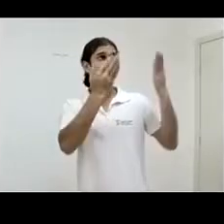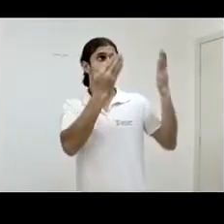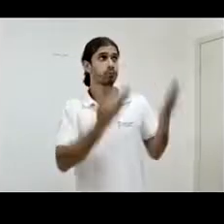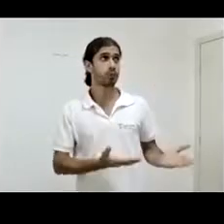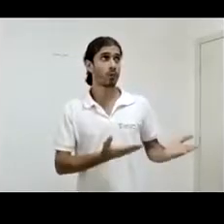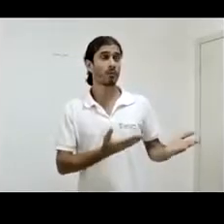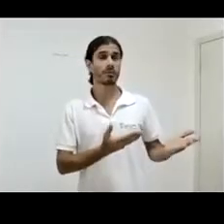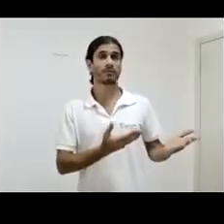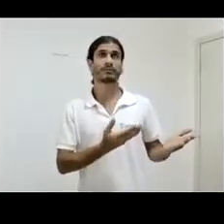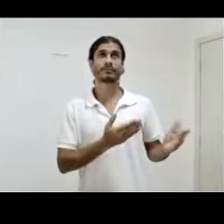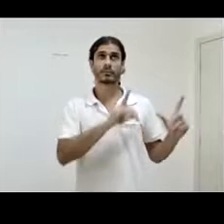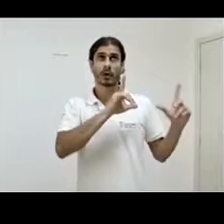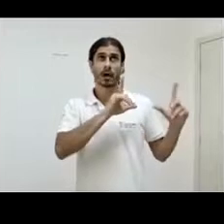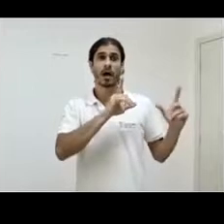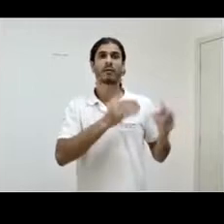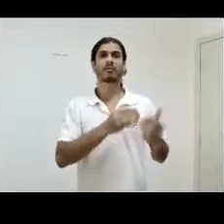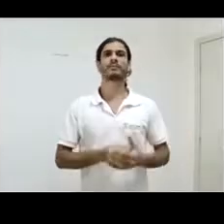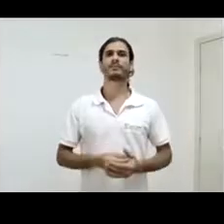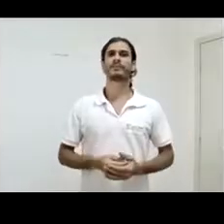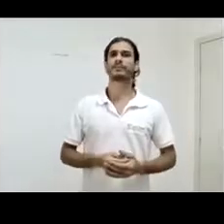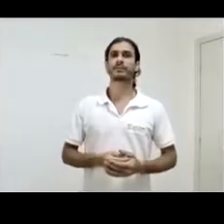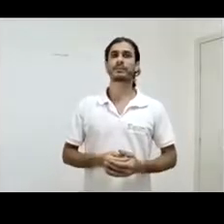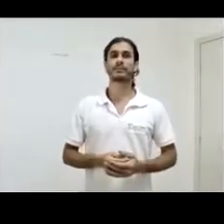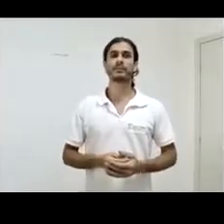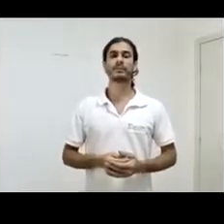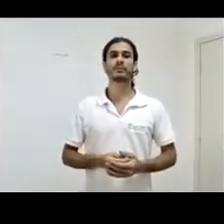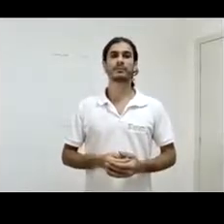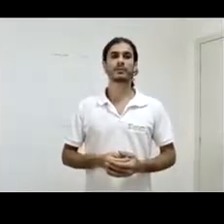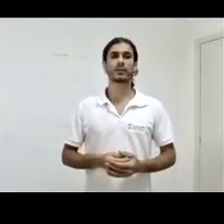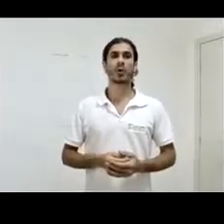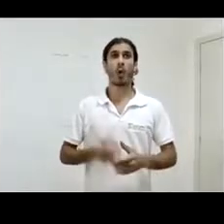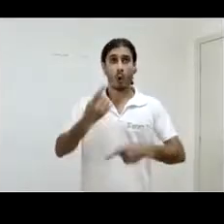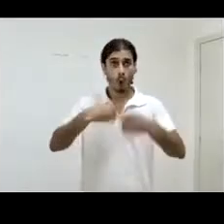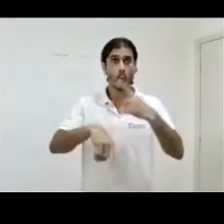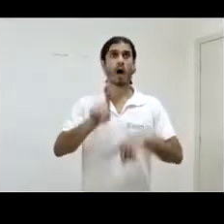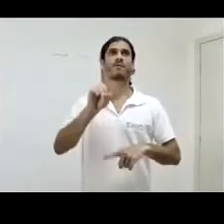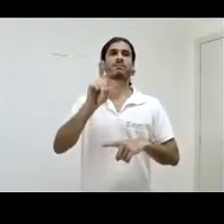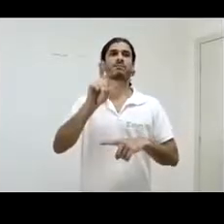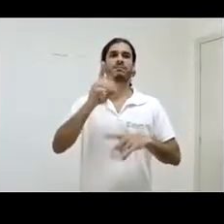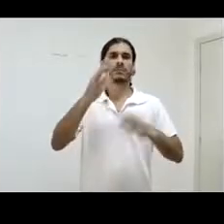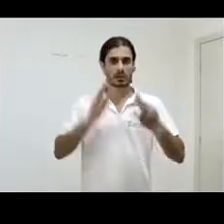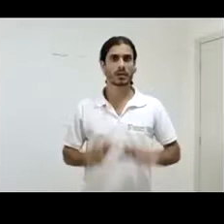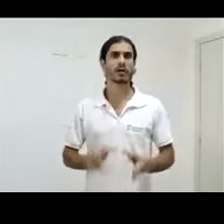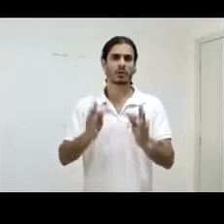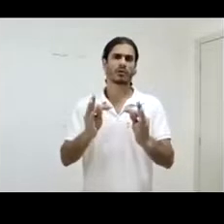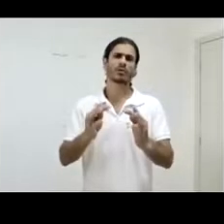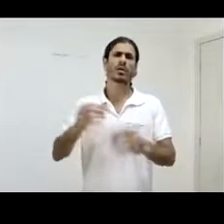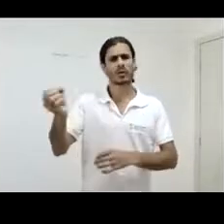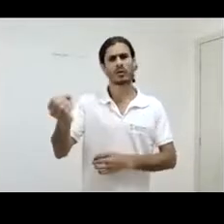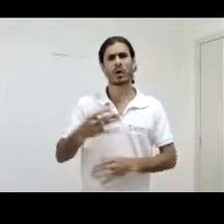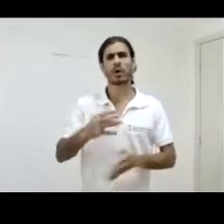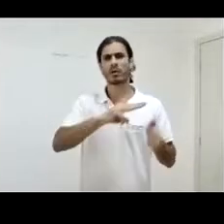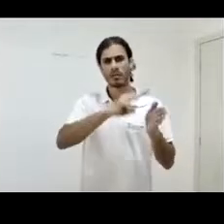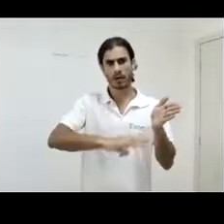das tecnologias da informação e comunicação, então surge a necessidade de atualização e de novas metodologias de ensino e de